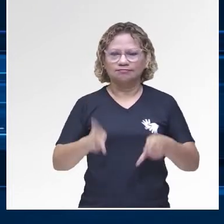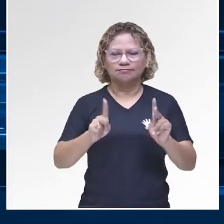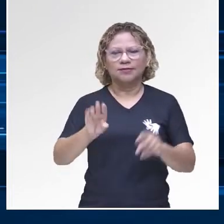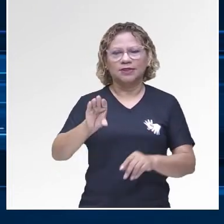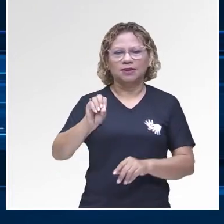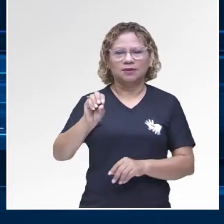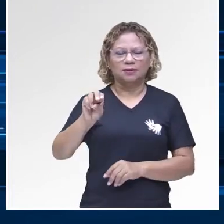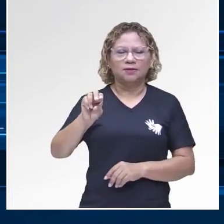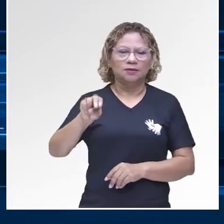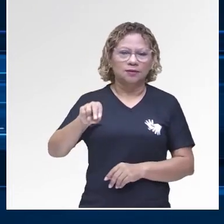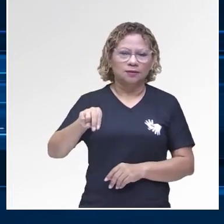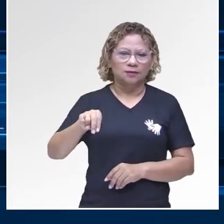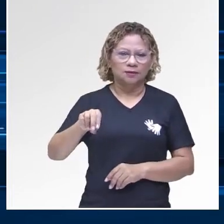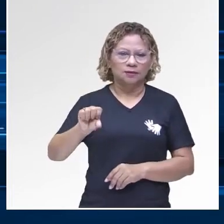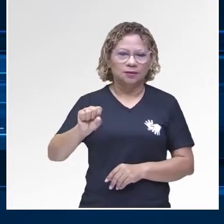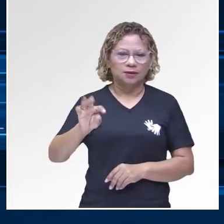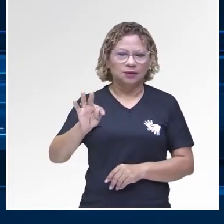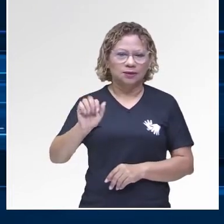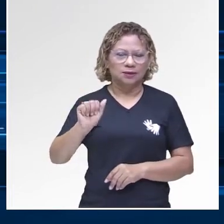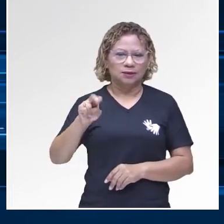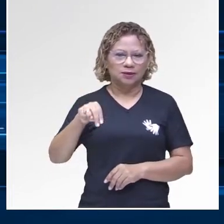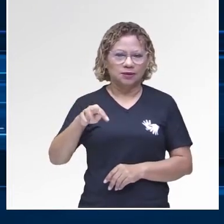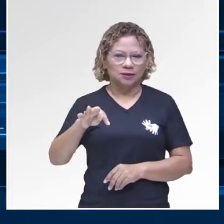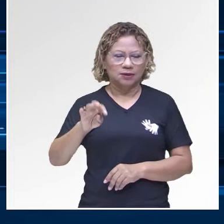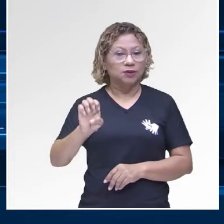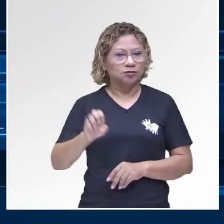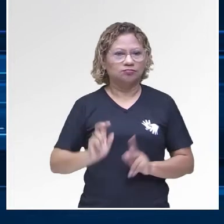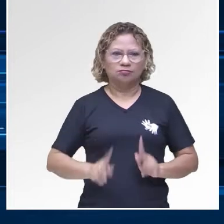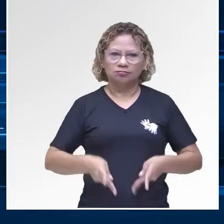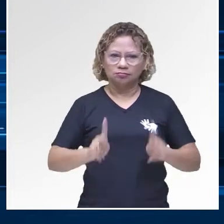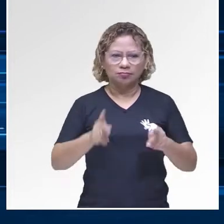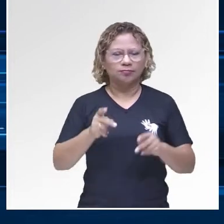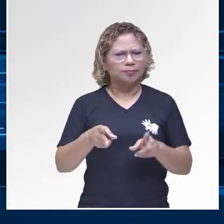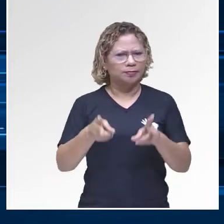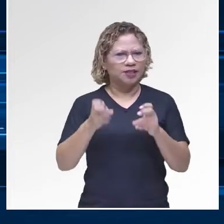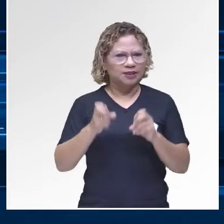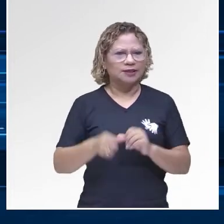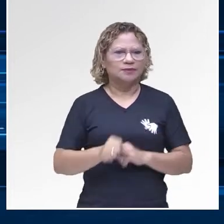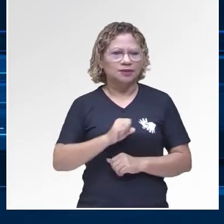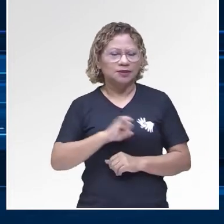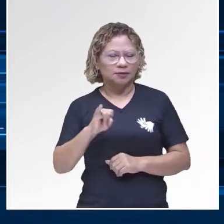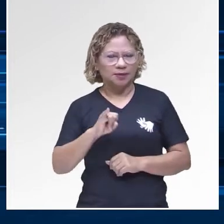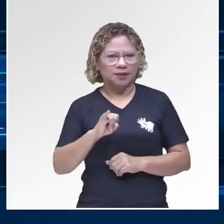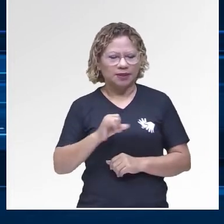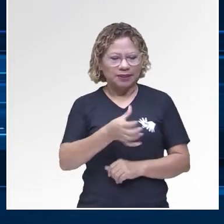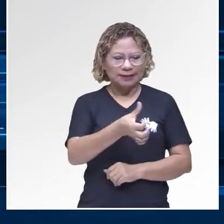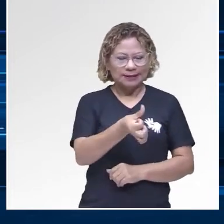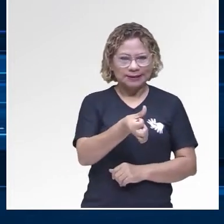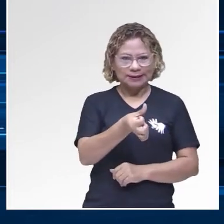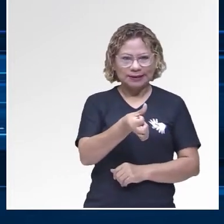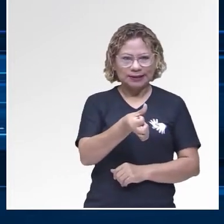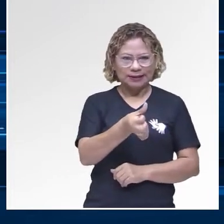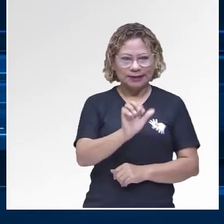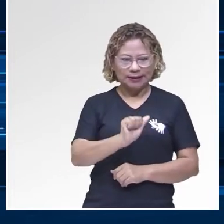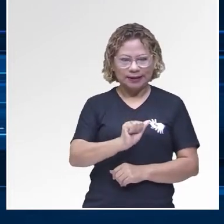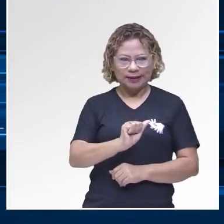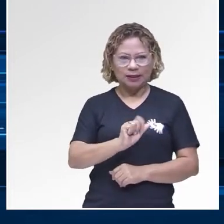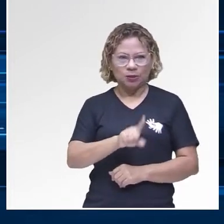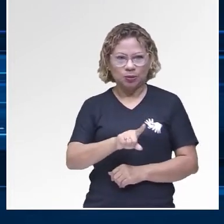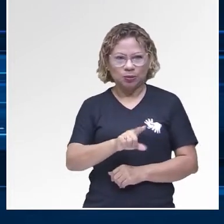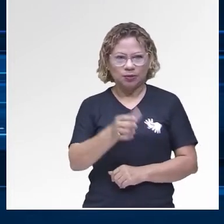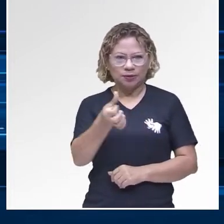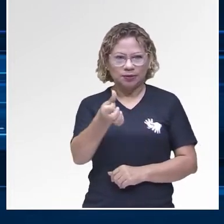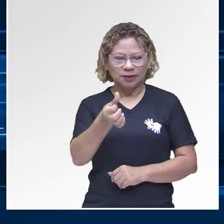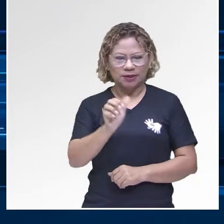pegar aqui, nós temos o A1, o A2, o A3 e o A4, e aqui vai